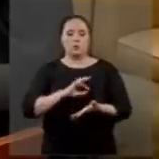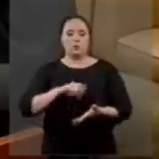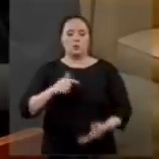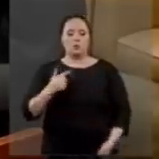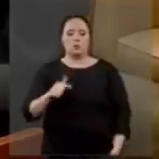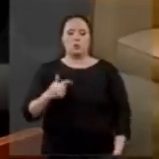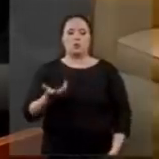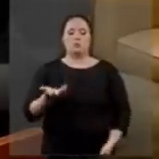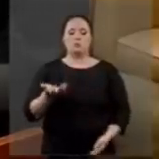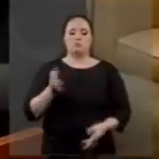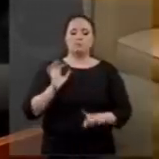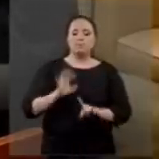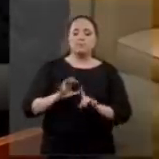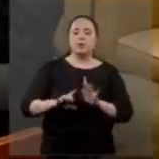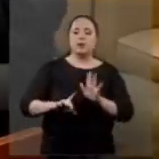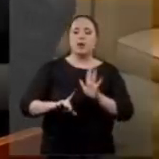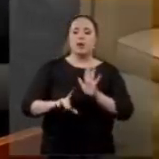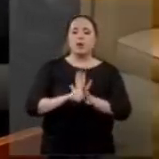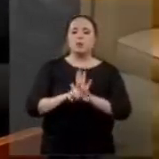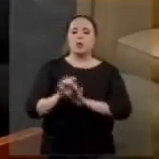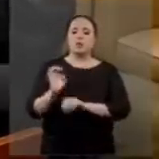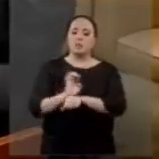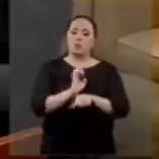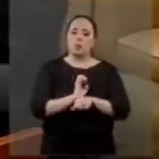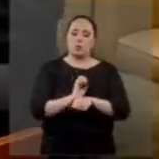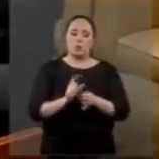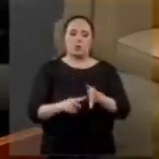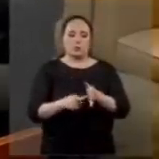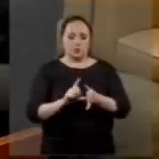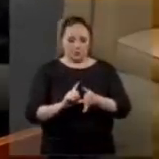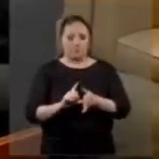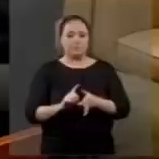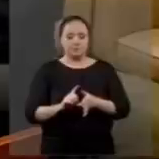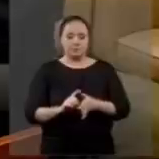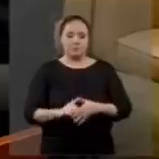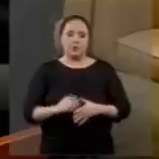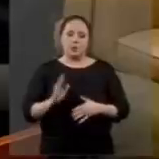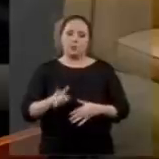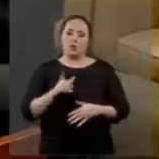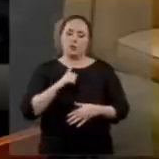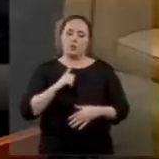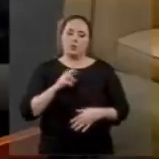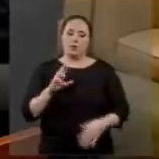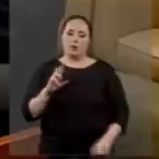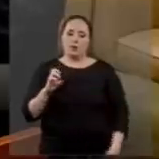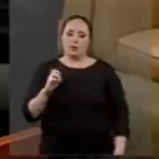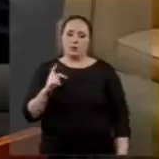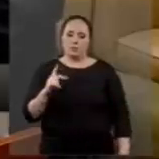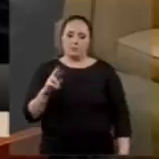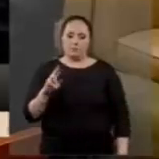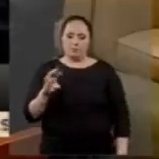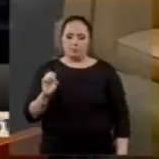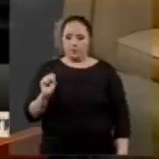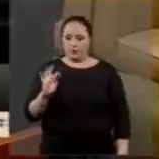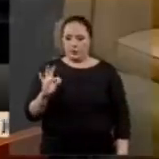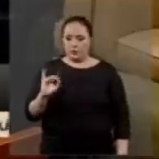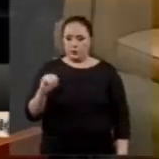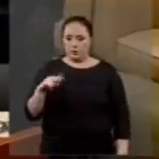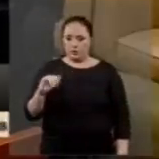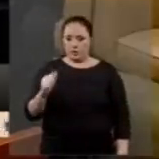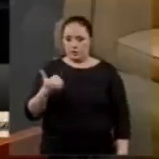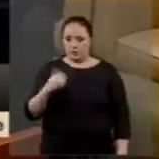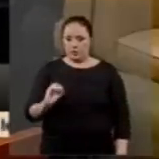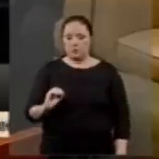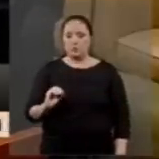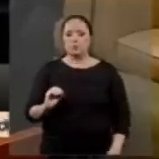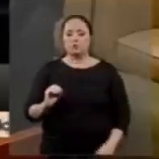qualquer impacto à legislação estadual anterior, haja visto que já houve a repristinação quando do deferimento da medida